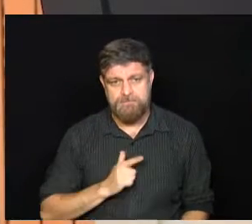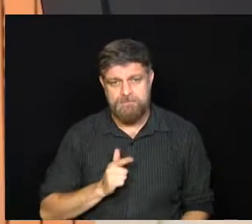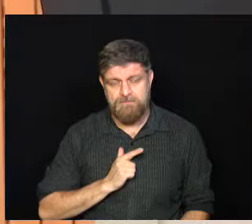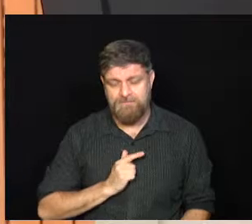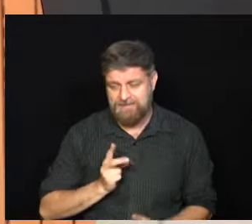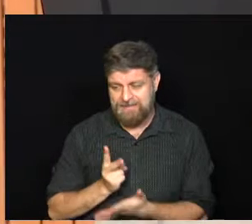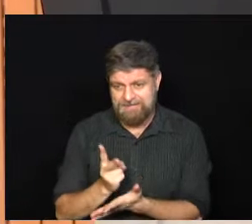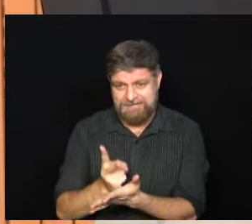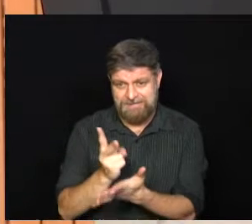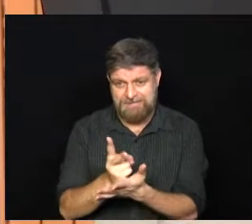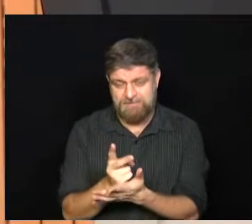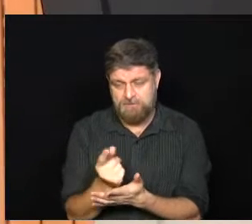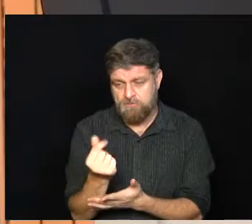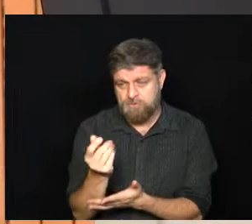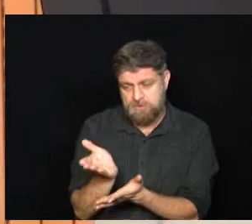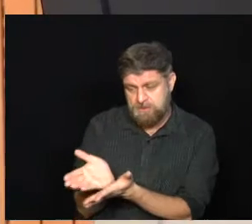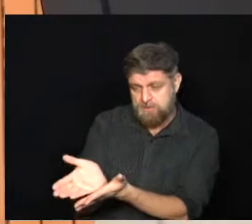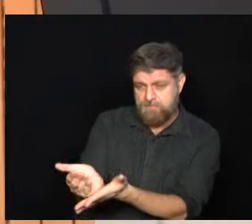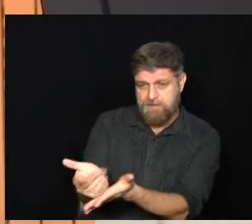sempre pela receita, né,